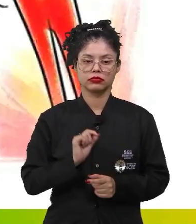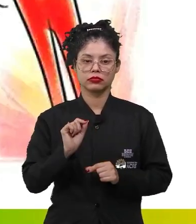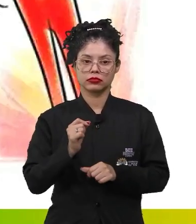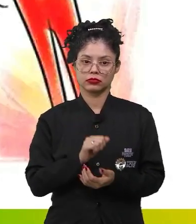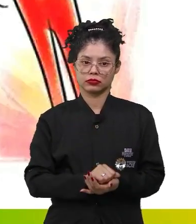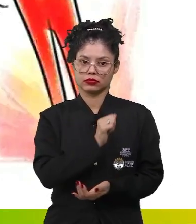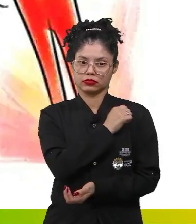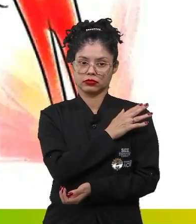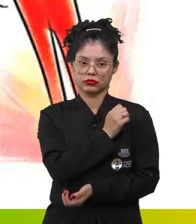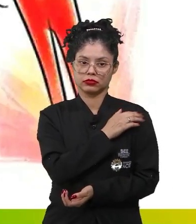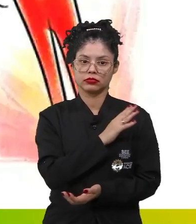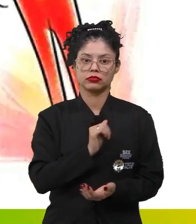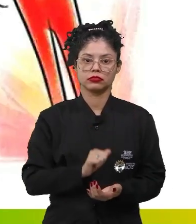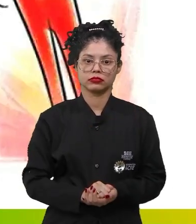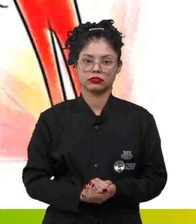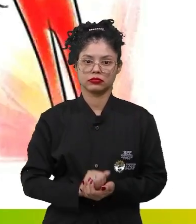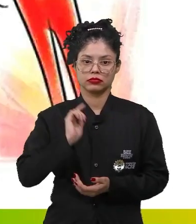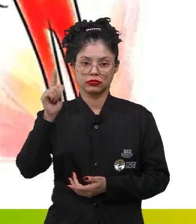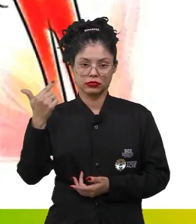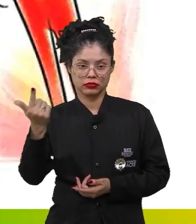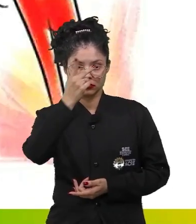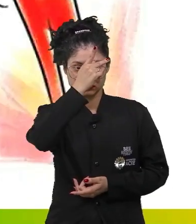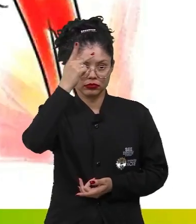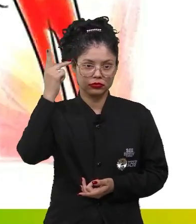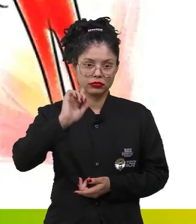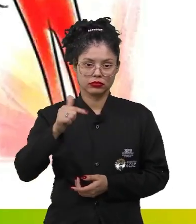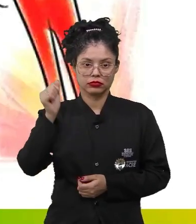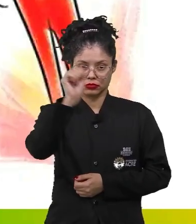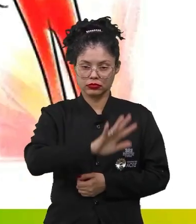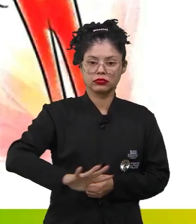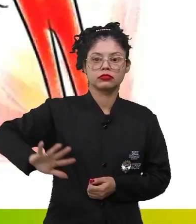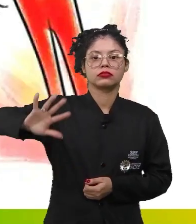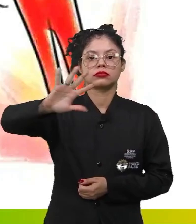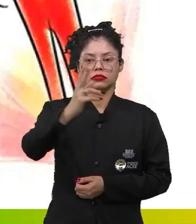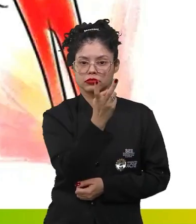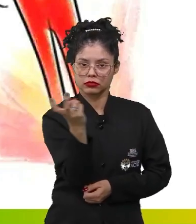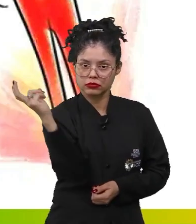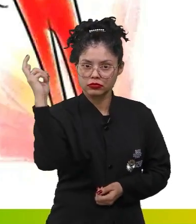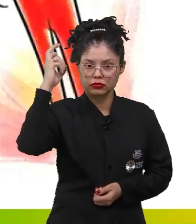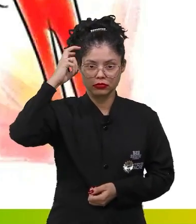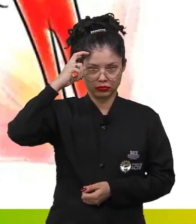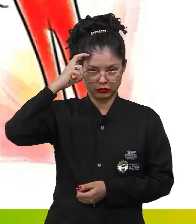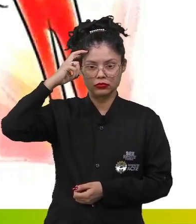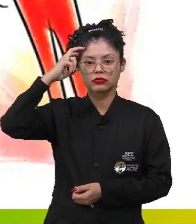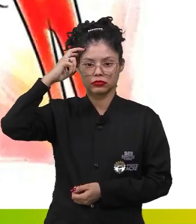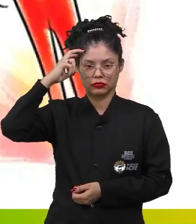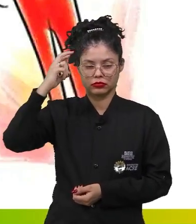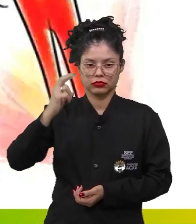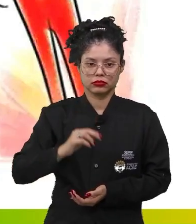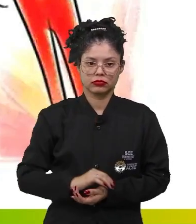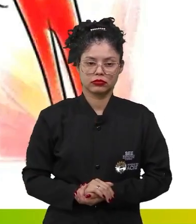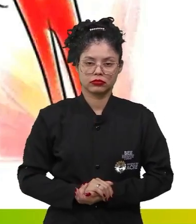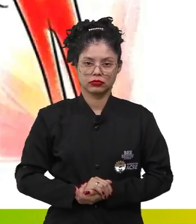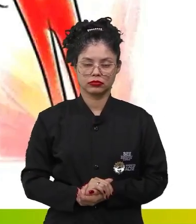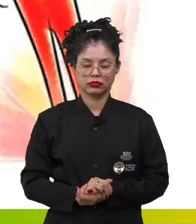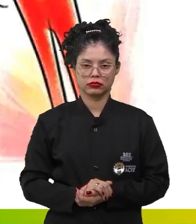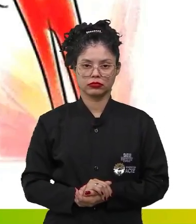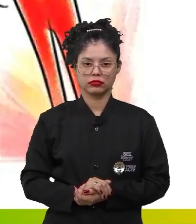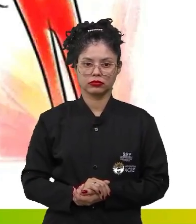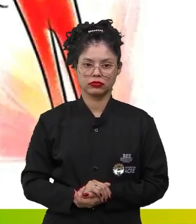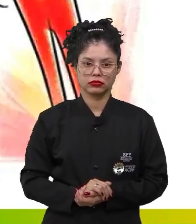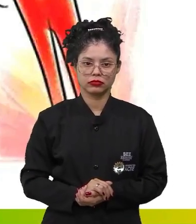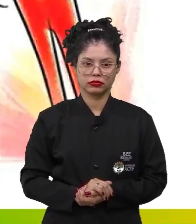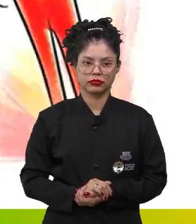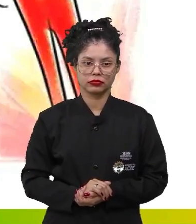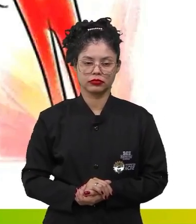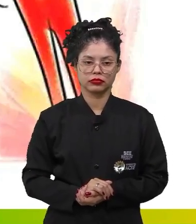quê? É o preconceito e a hostilidade contra pessoas de outras nacionalidades ou até